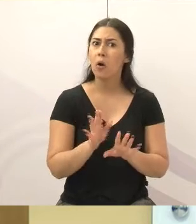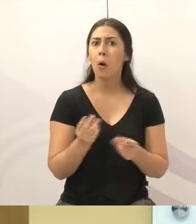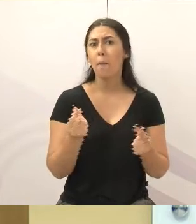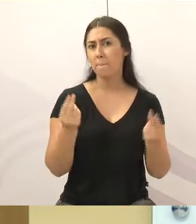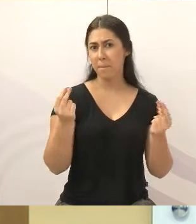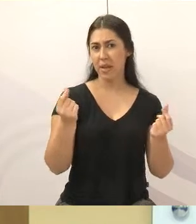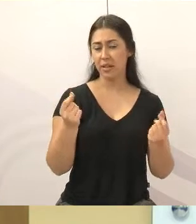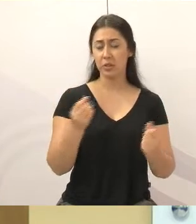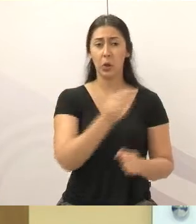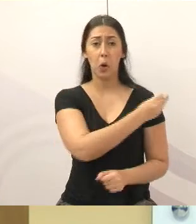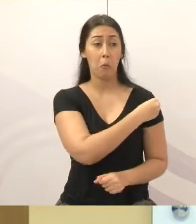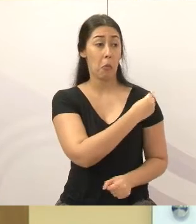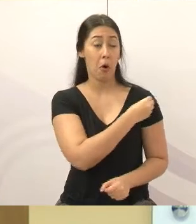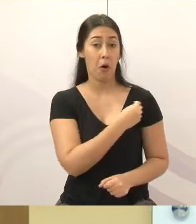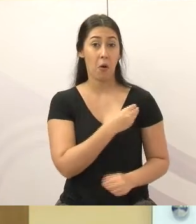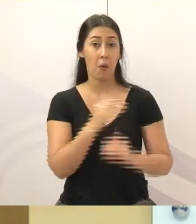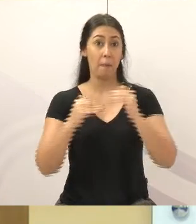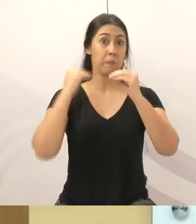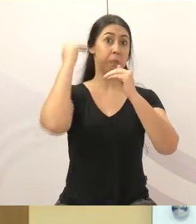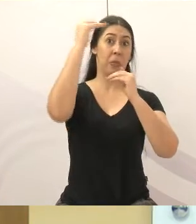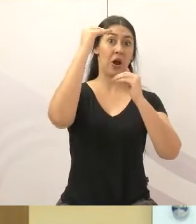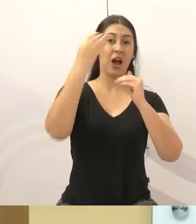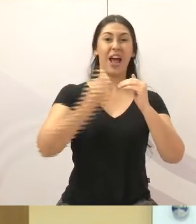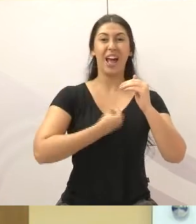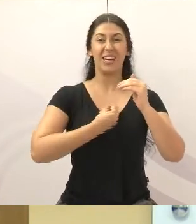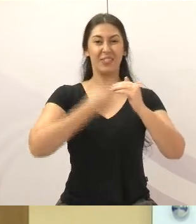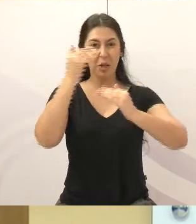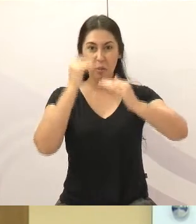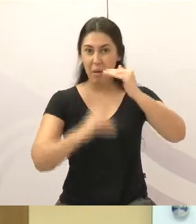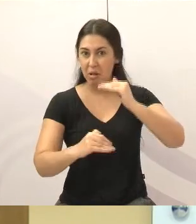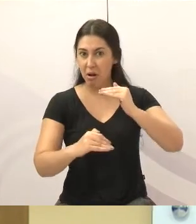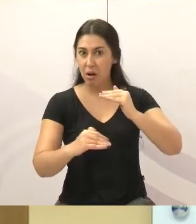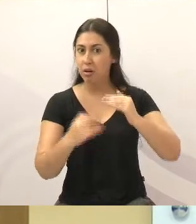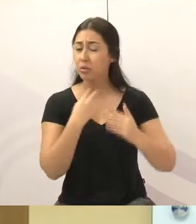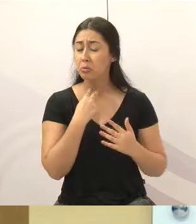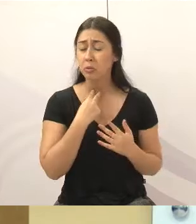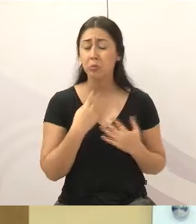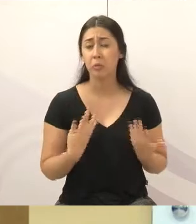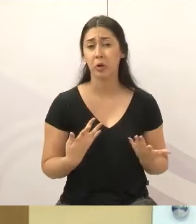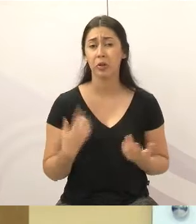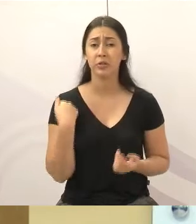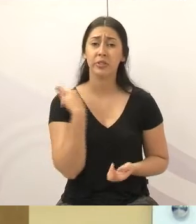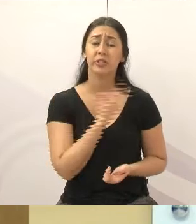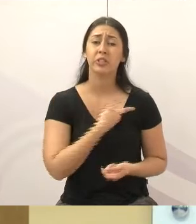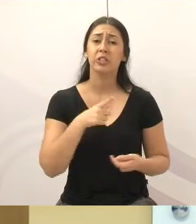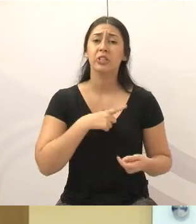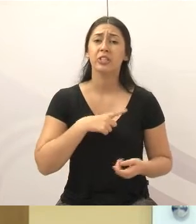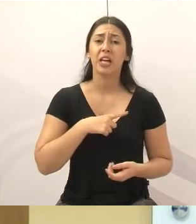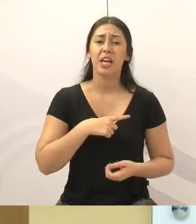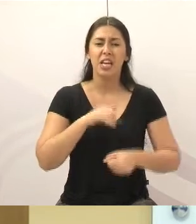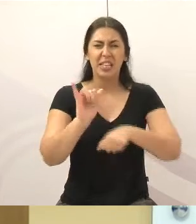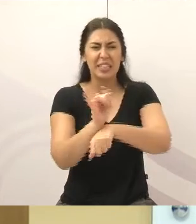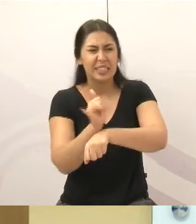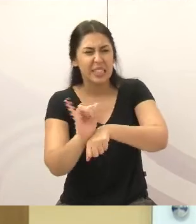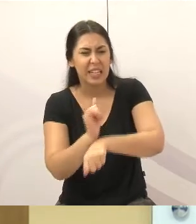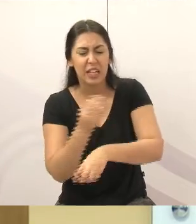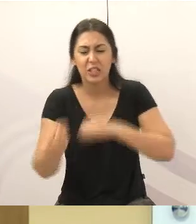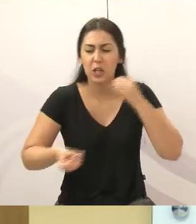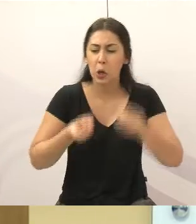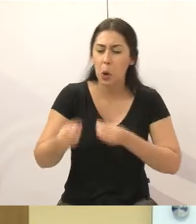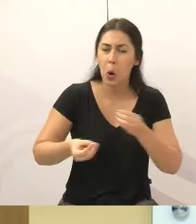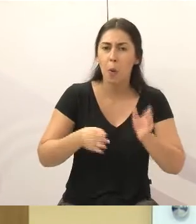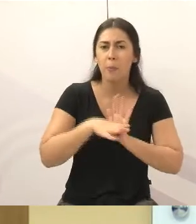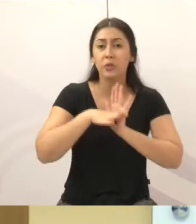pode ser maior do que o preço de uma vida. Não pode. E nós temos várias ações, tem várias formas de atacado, tem várias formas de